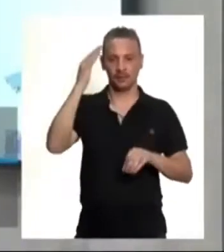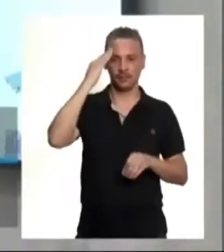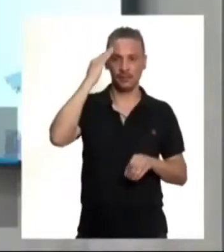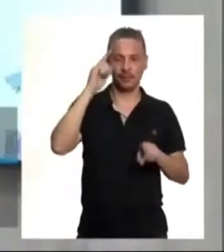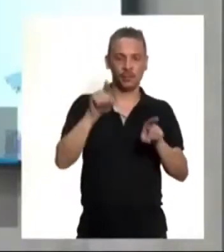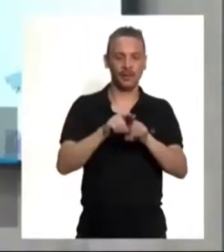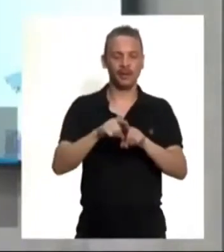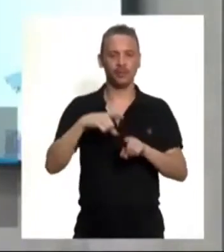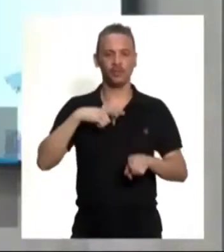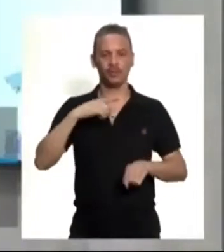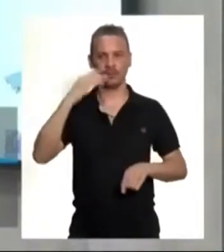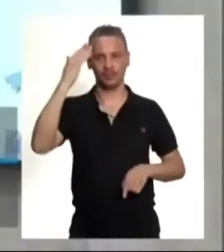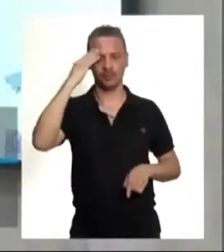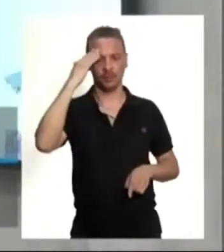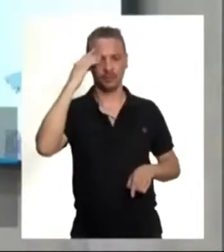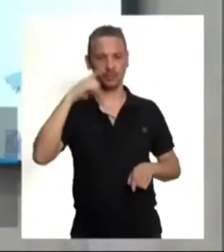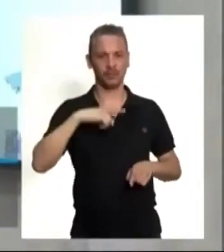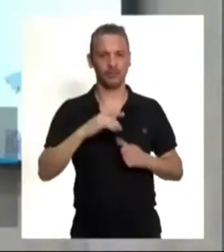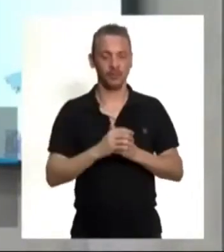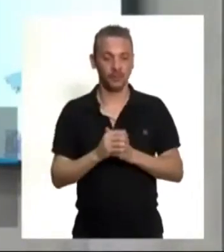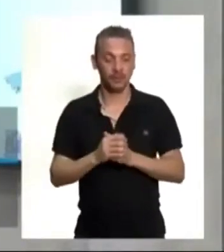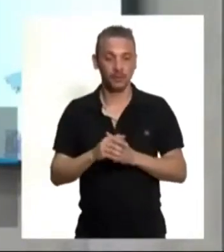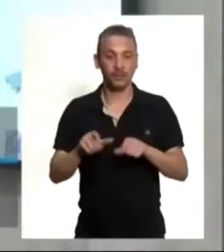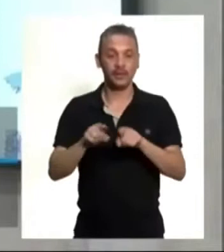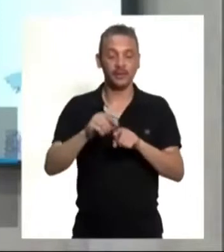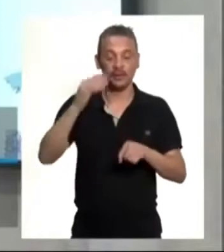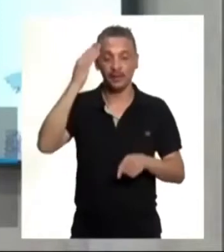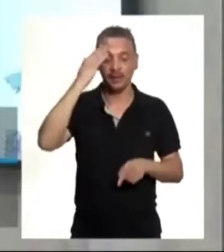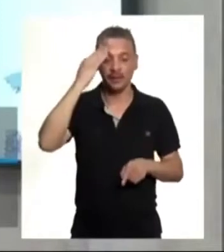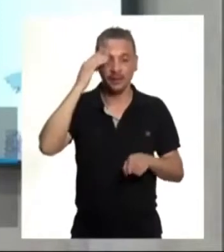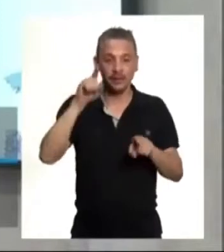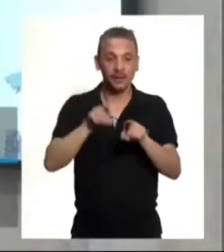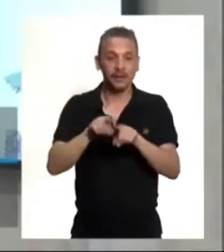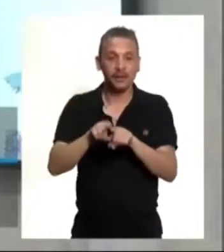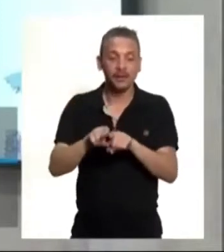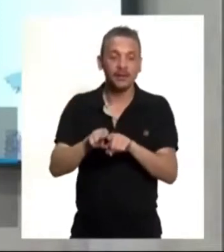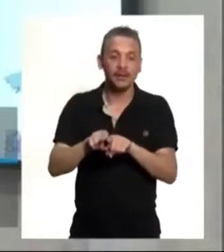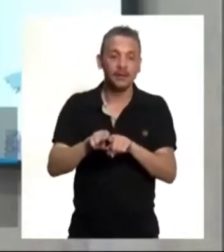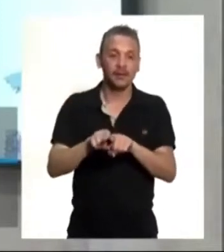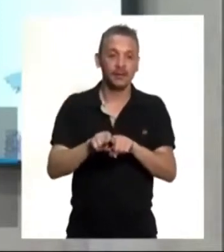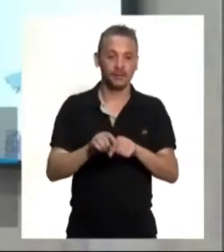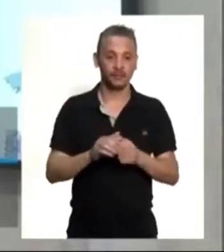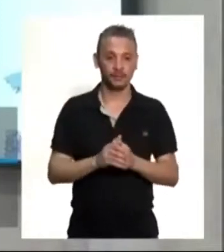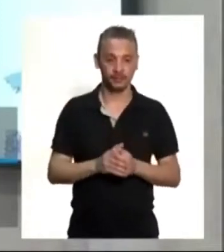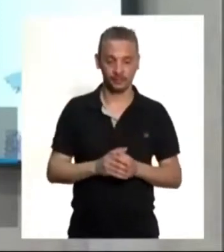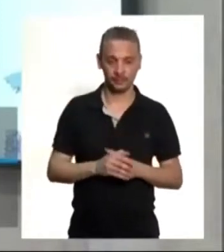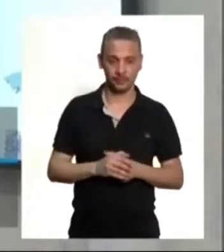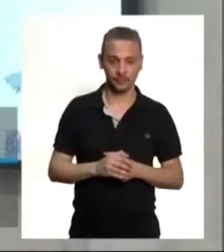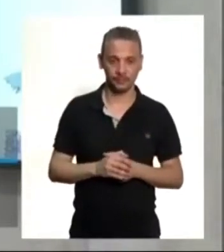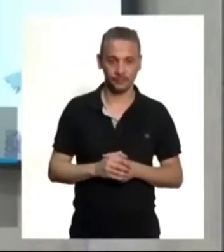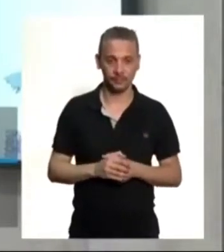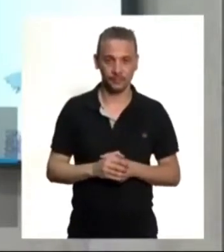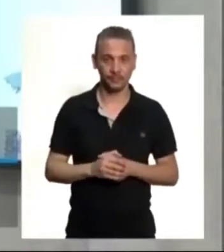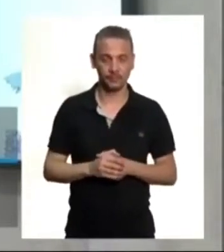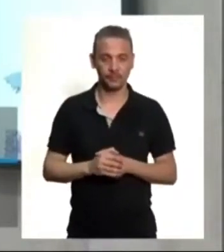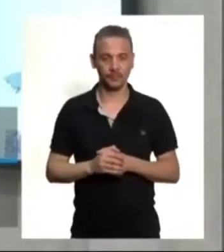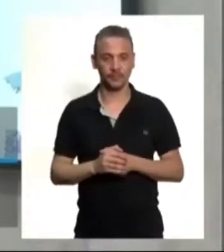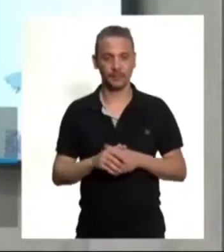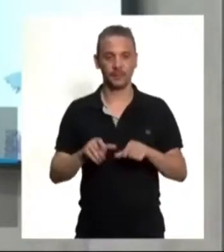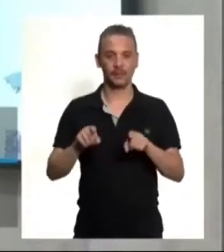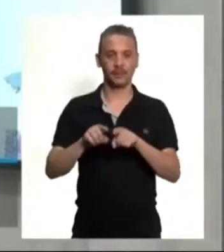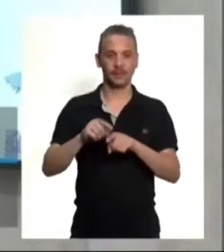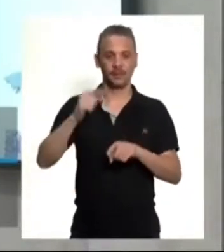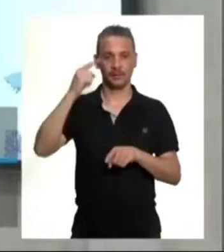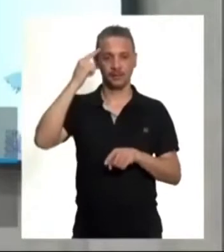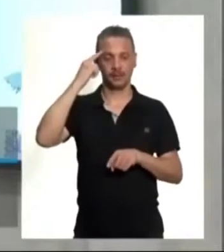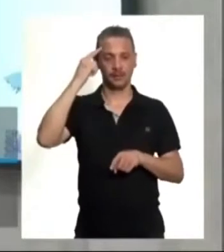são as fórmulas que eu uso na geometria espacial? Digo, espera um pouquinho. Calma. Tamo junto. Não precisa ficar preocupado